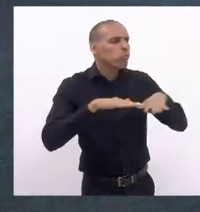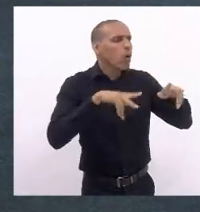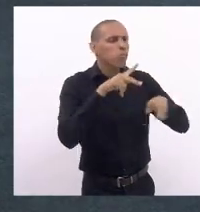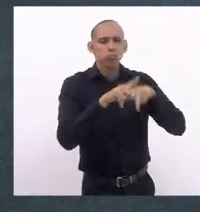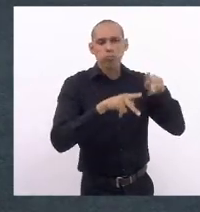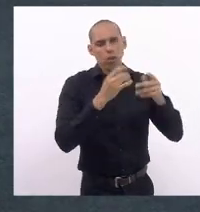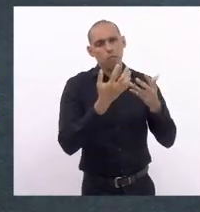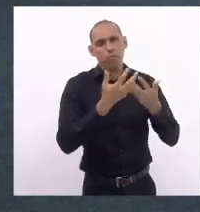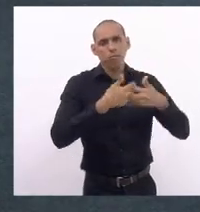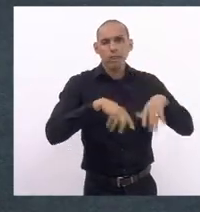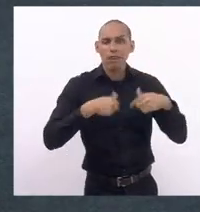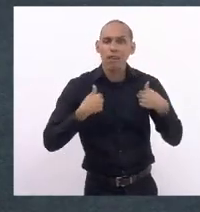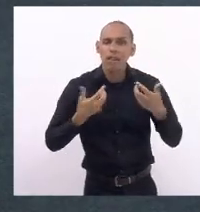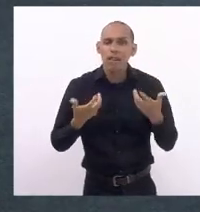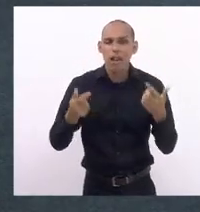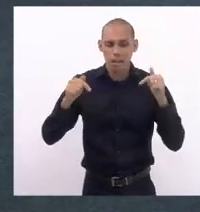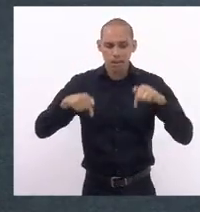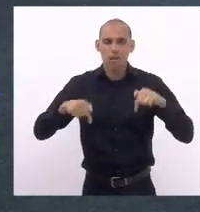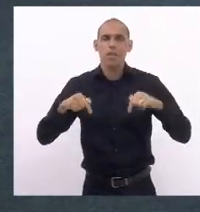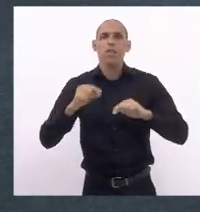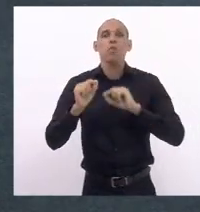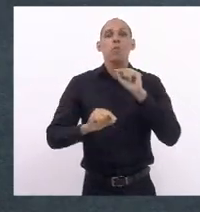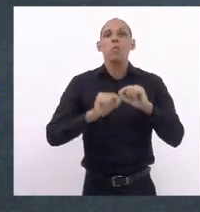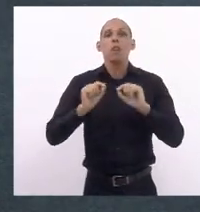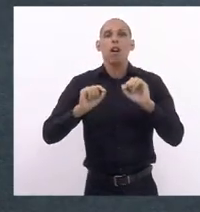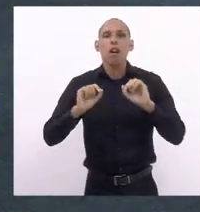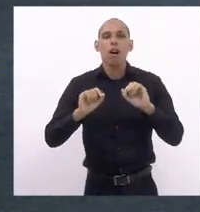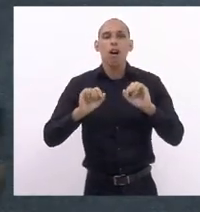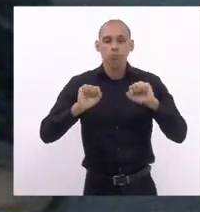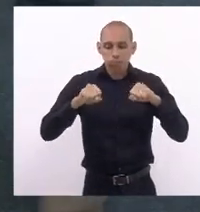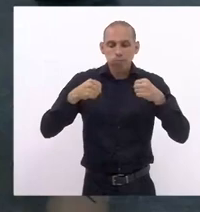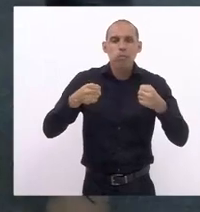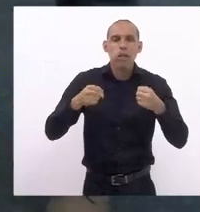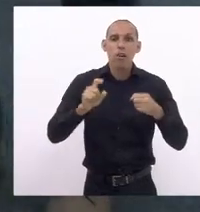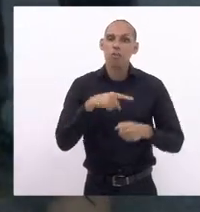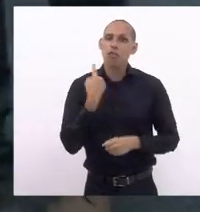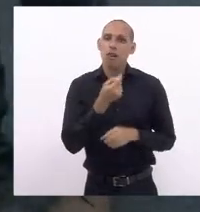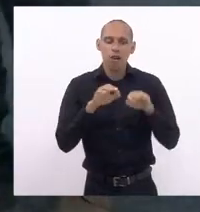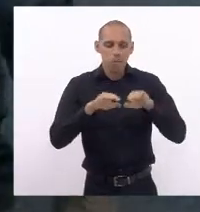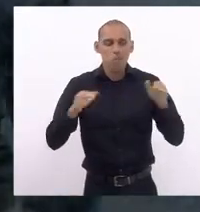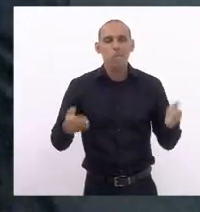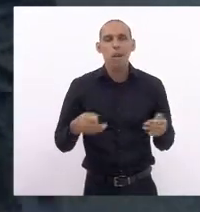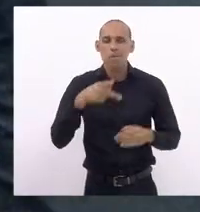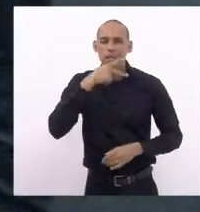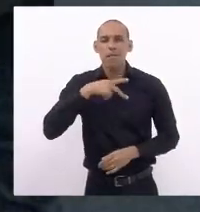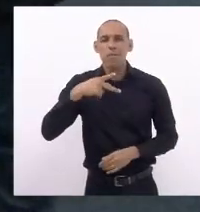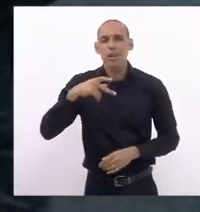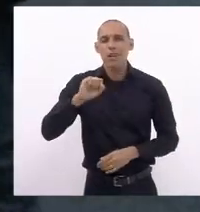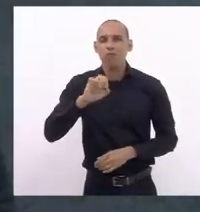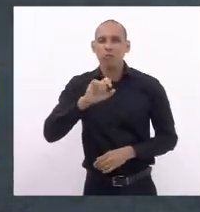aqui eu queria ressaltar o papel do nosso partido, o PSOL, na